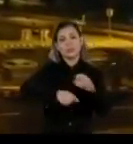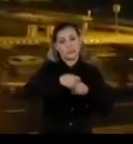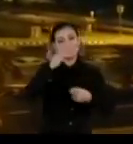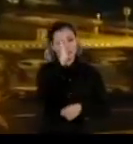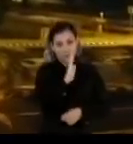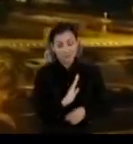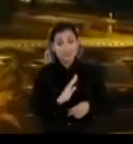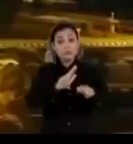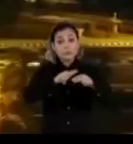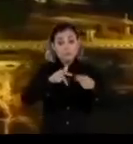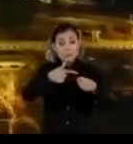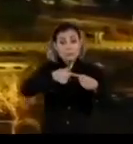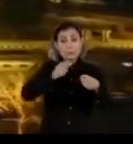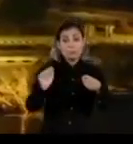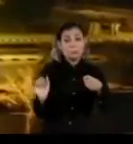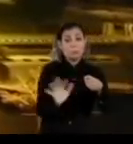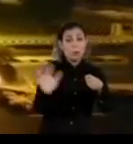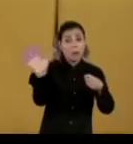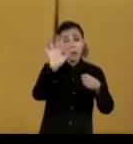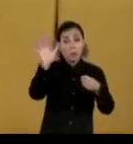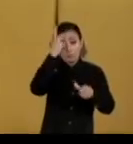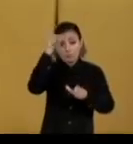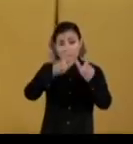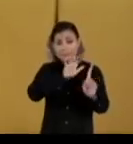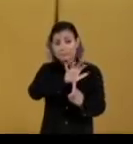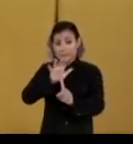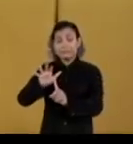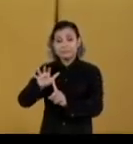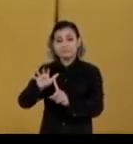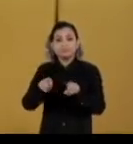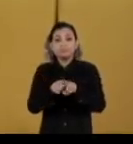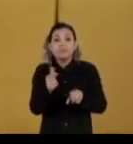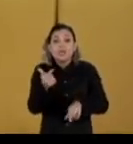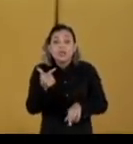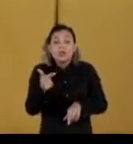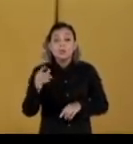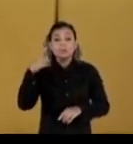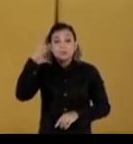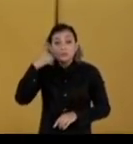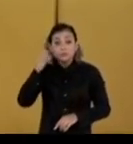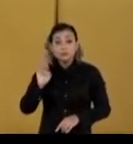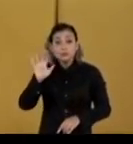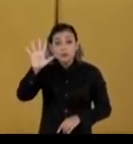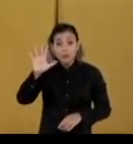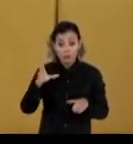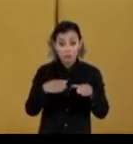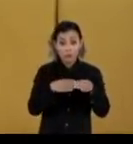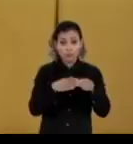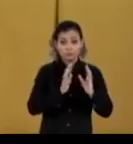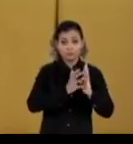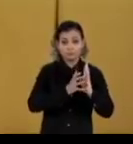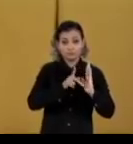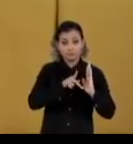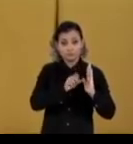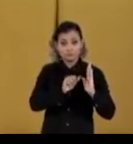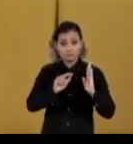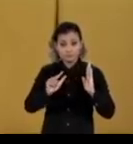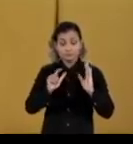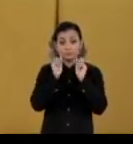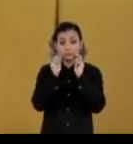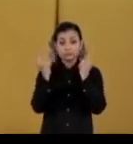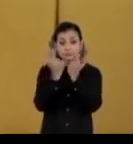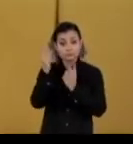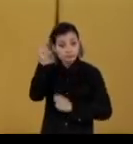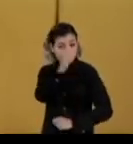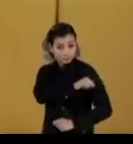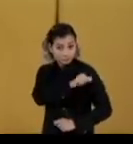com a vida dos consumidores. 12 deputados estaduais que formam a bancada do PSL na Assembleia Legislativa do Rio de